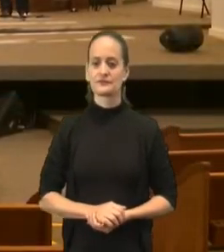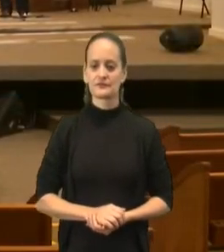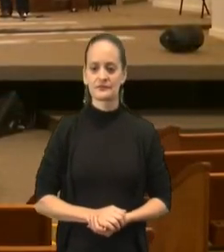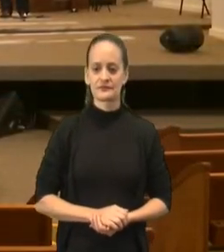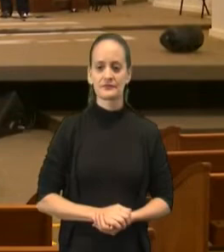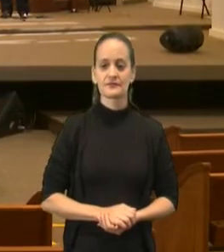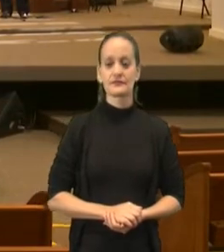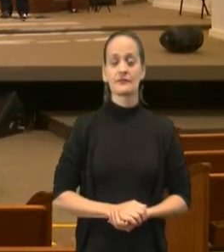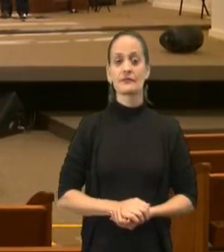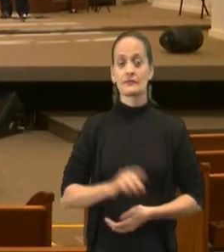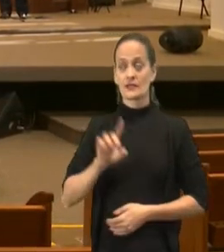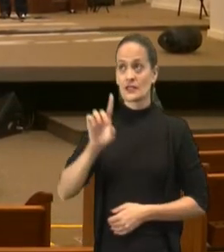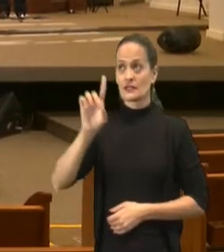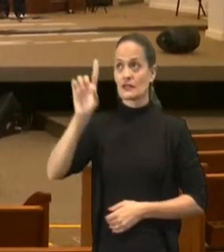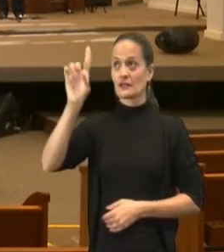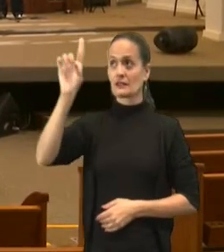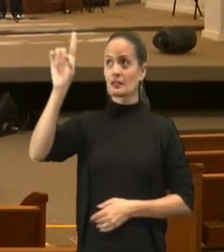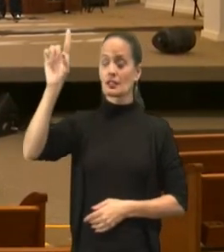Tu